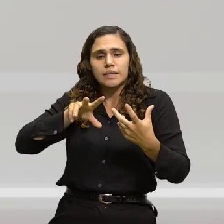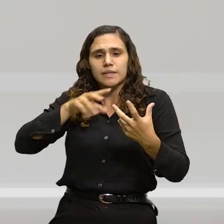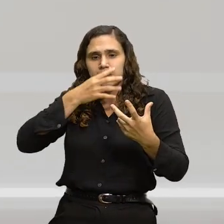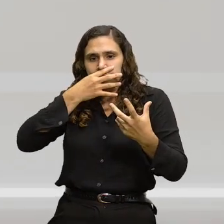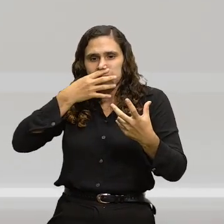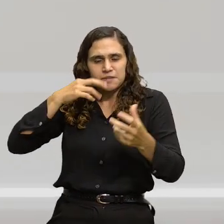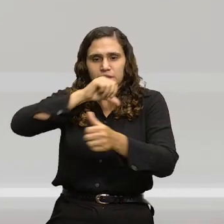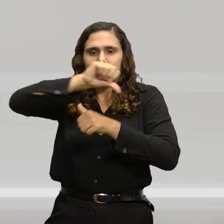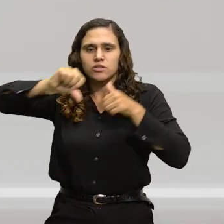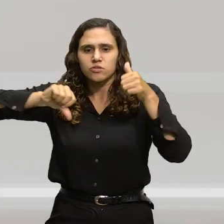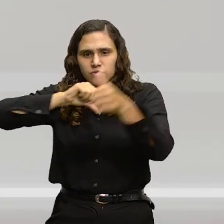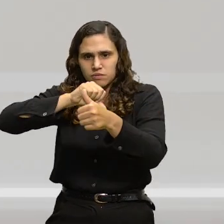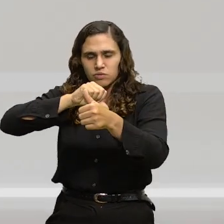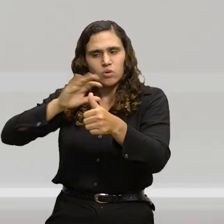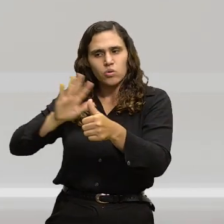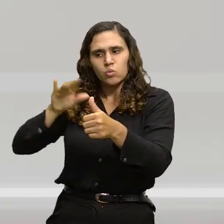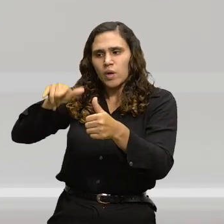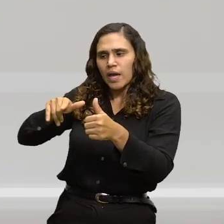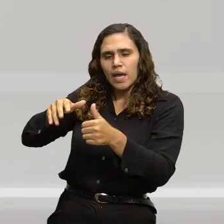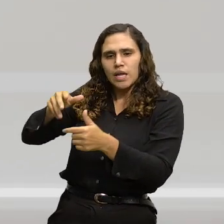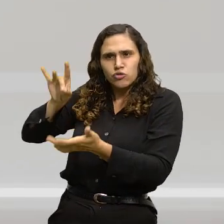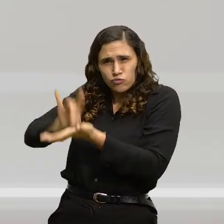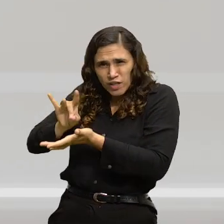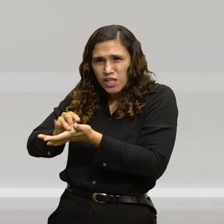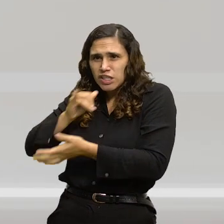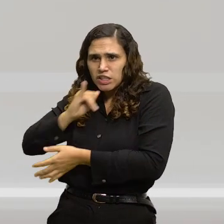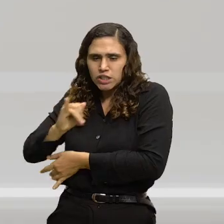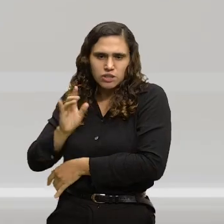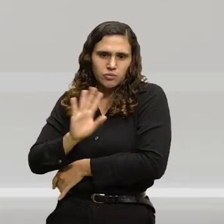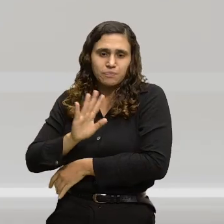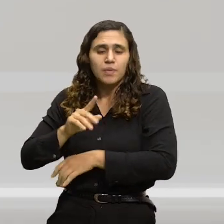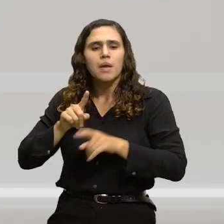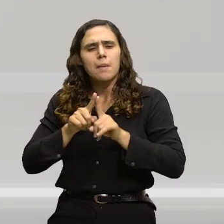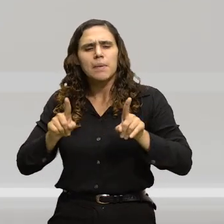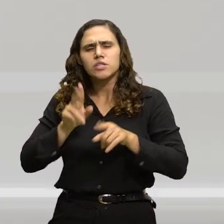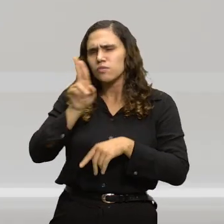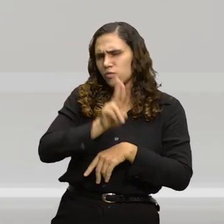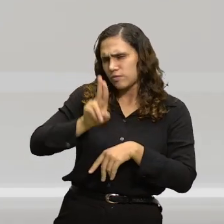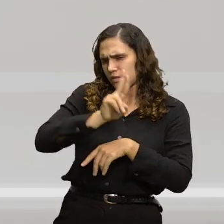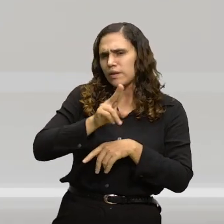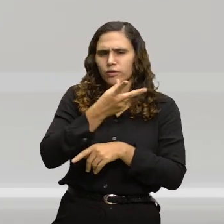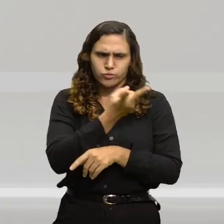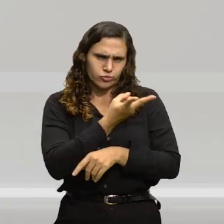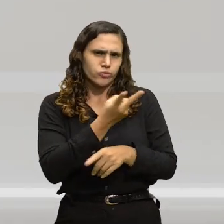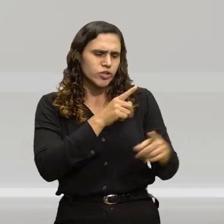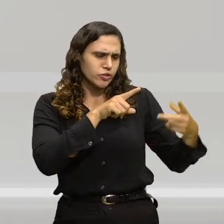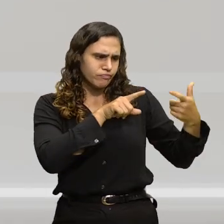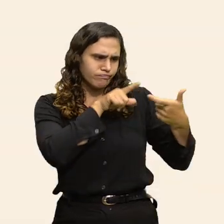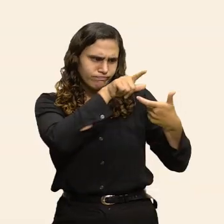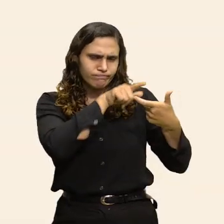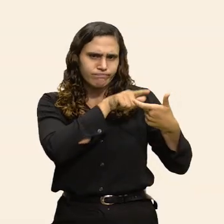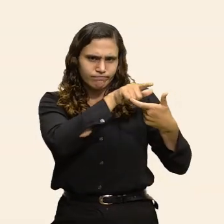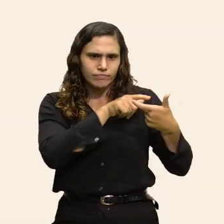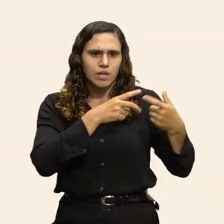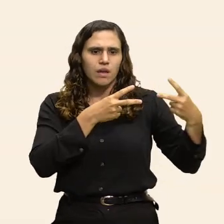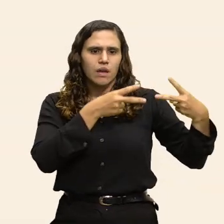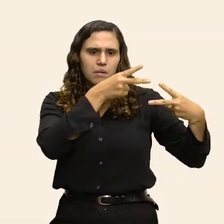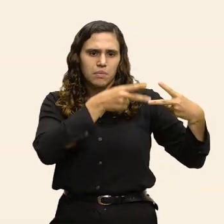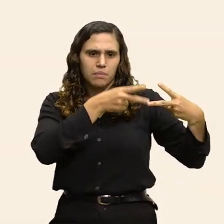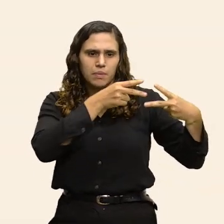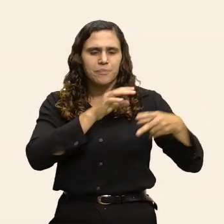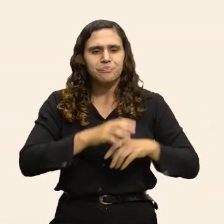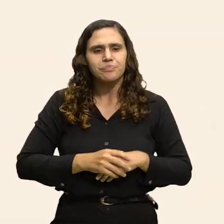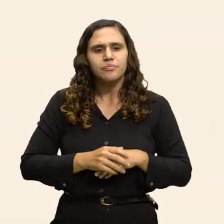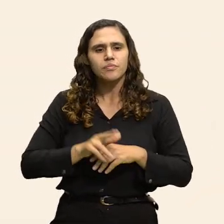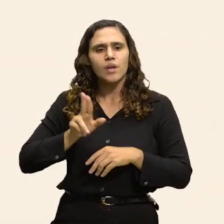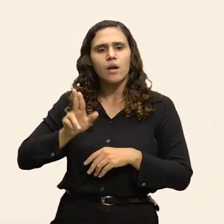energia em si. Porém, entretanto, nós vamos usar os dois nomes como se fossem sinônimos aqui, não tem problema nenhum, tá? A unidade do